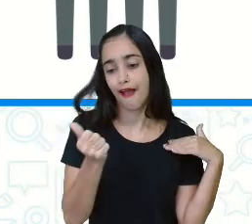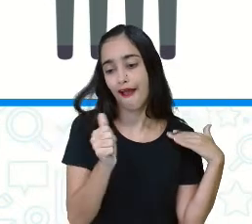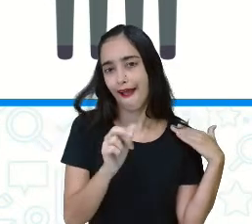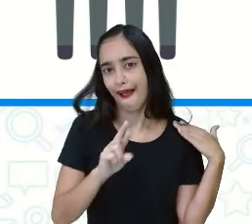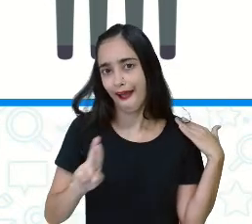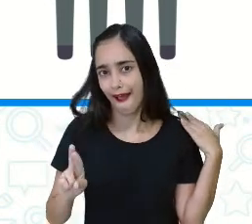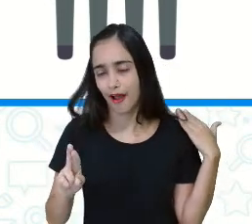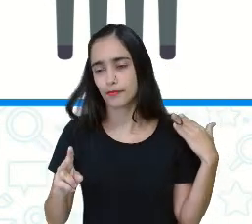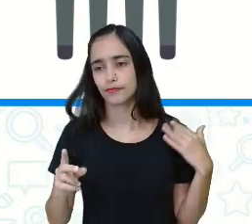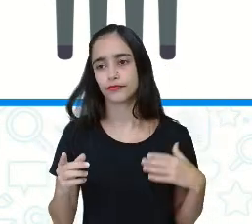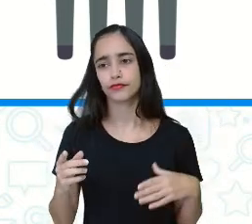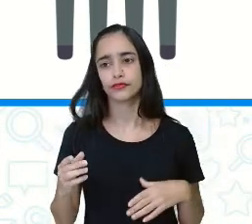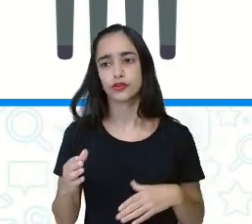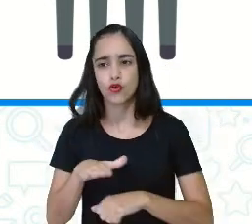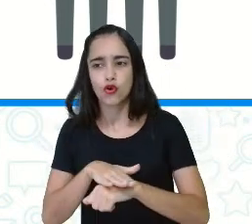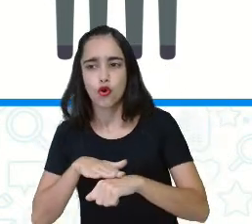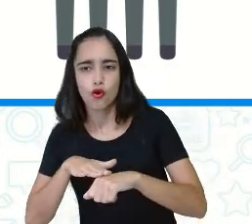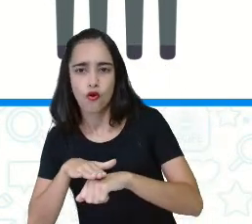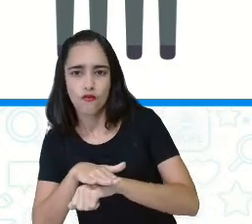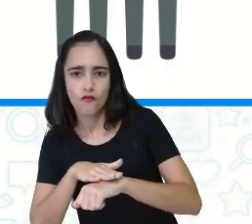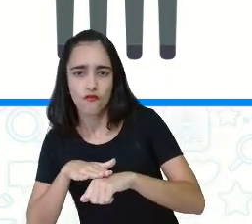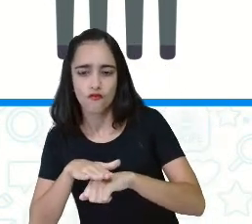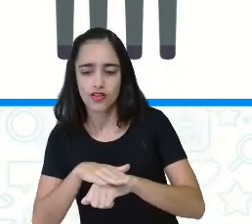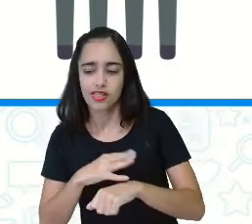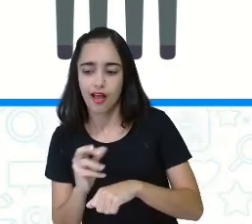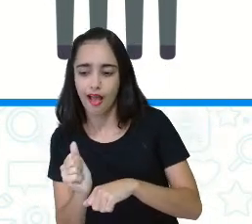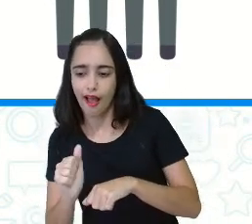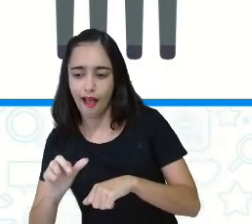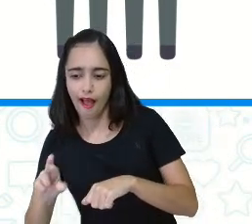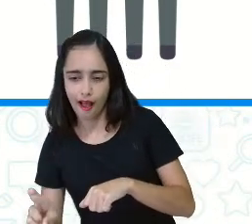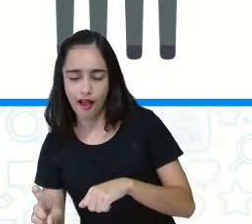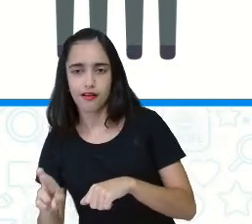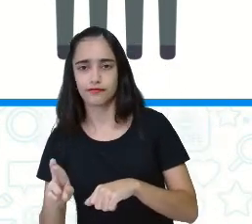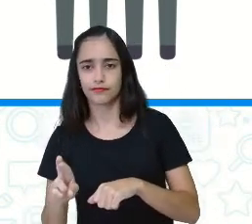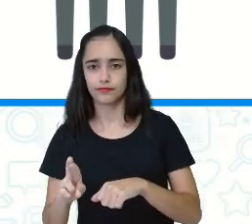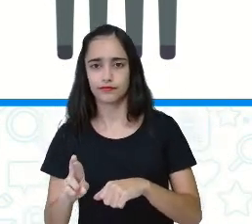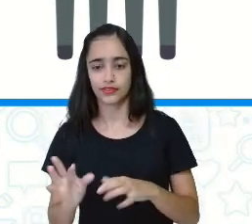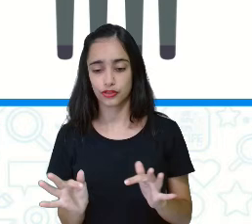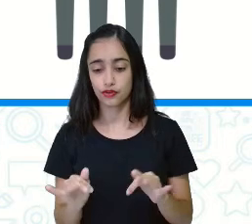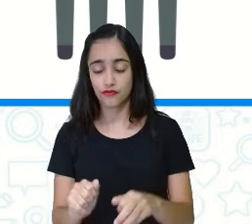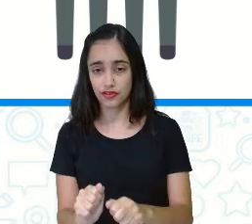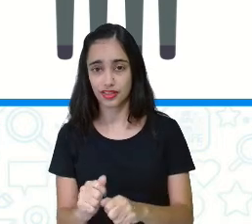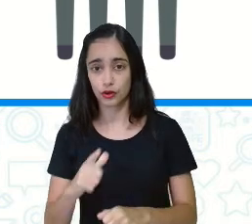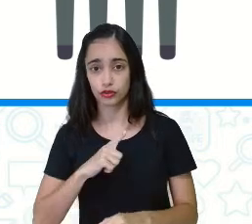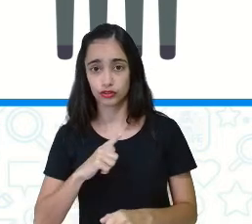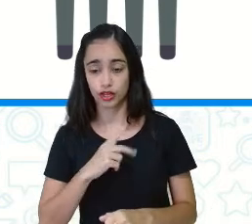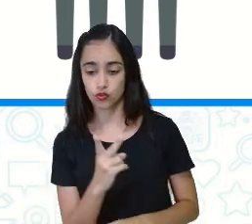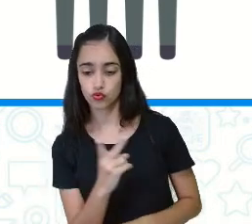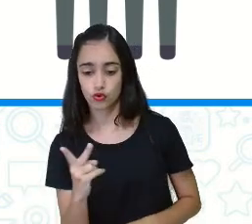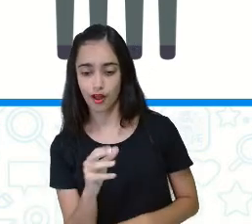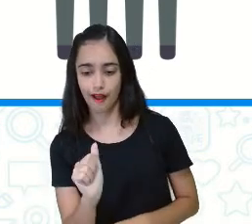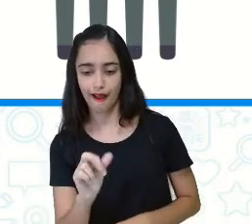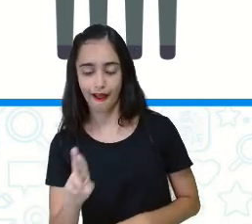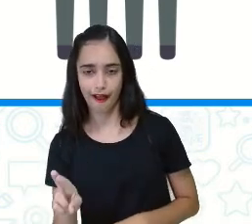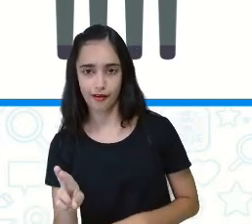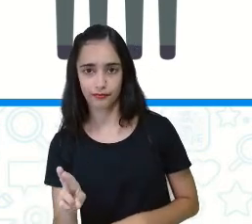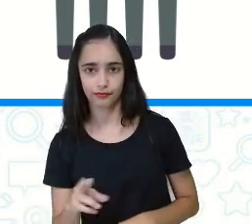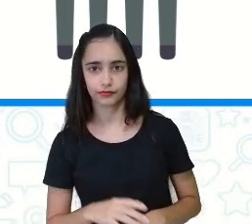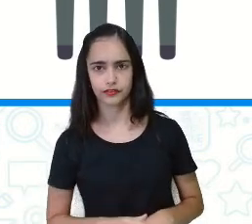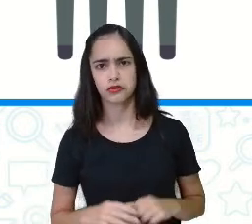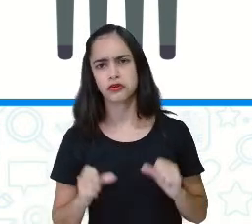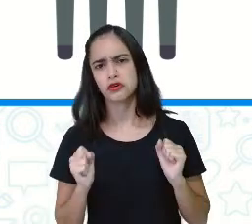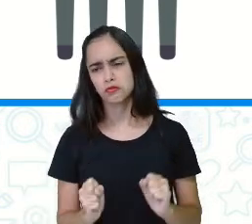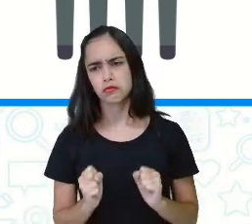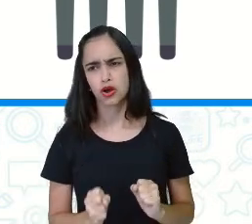conversar. Parece, não é? Essa sonoridade no final pode até não ter a